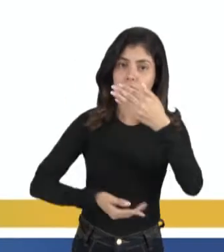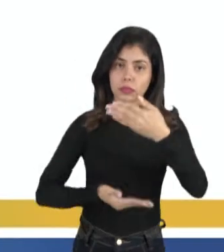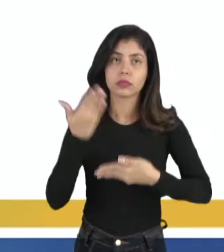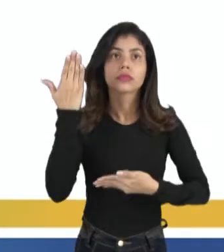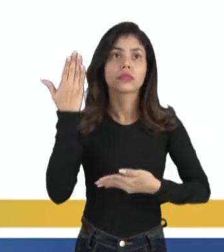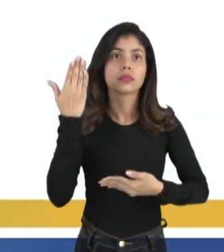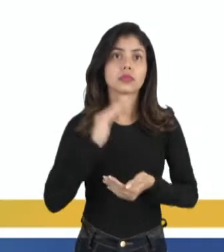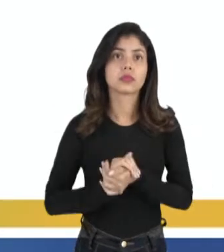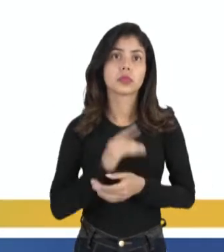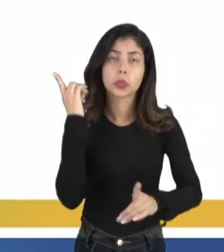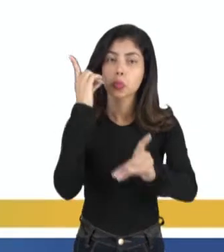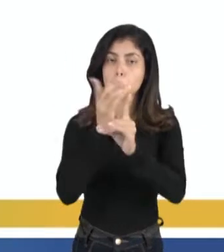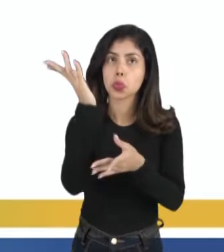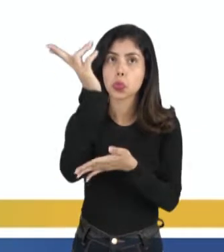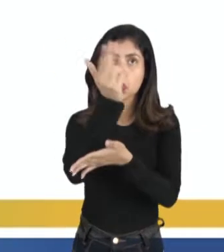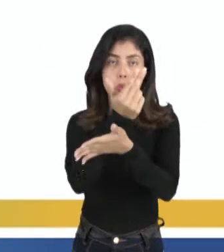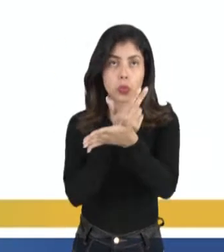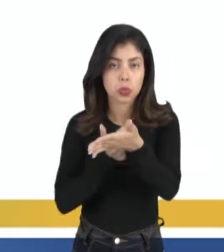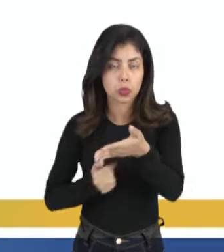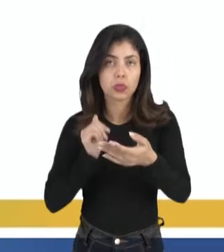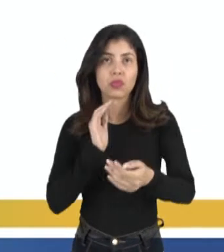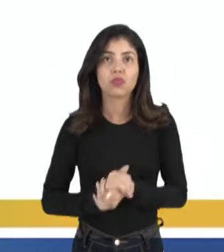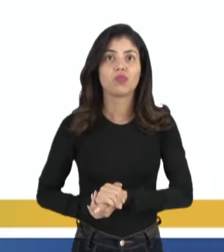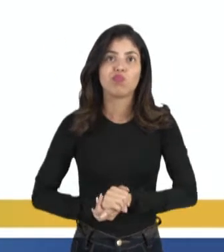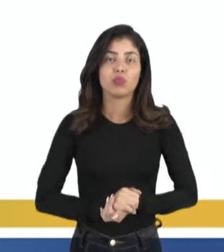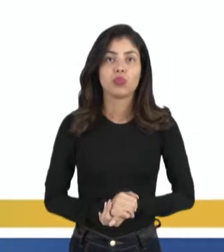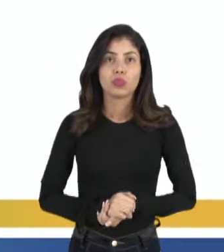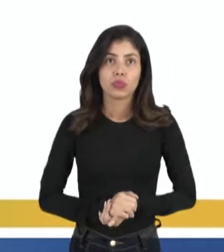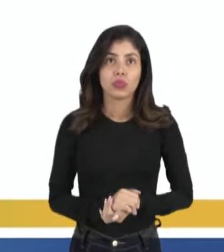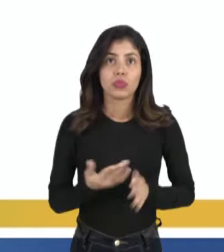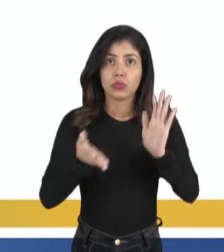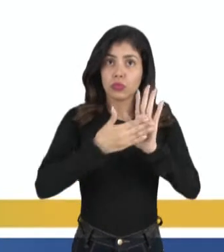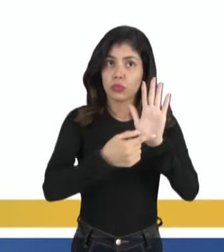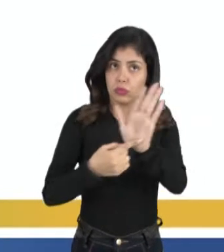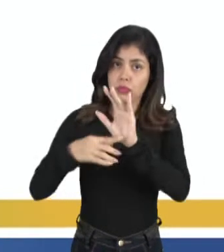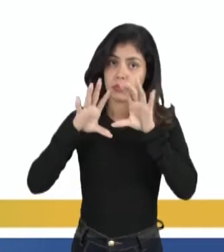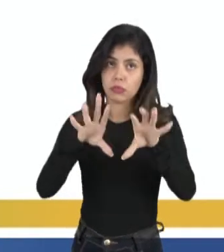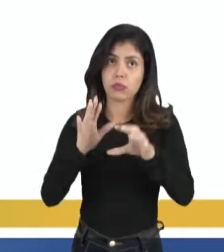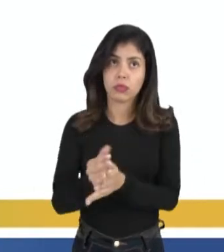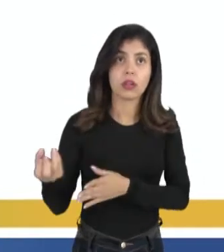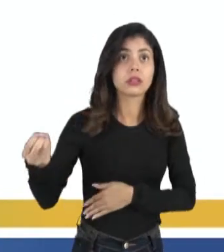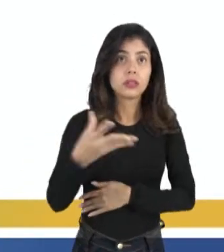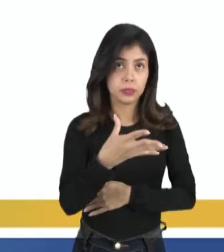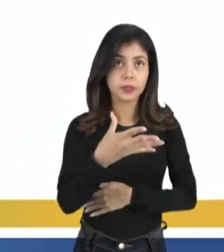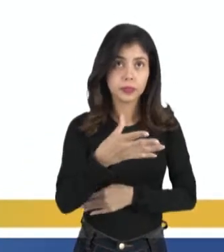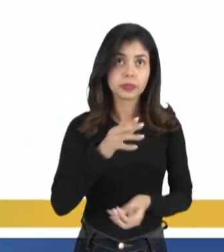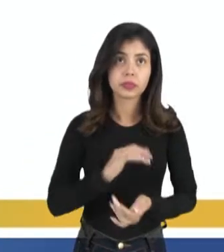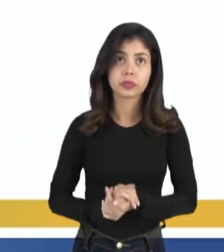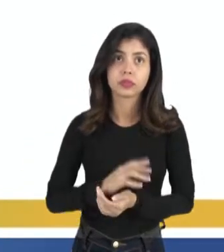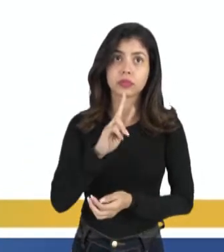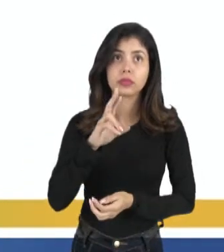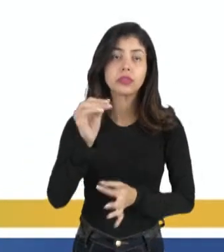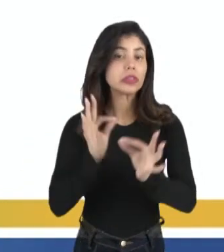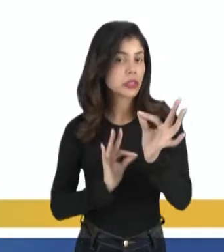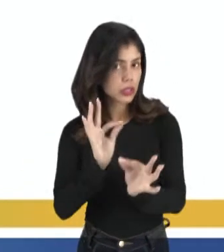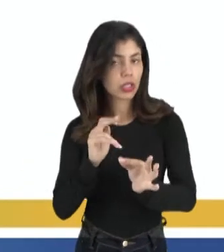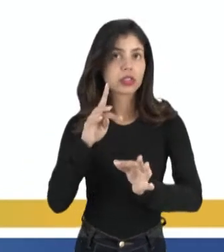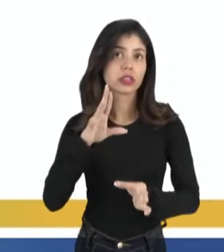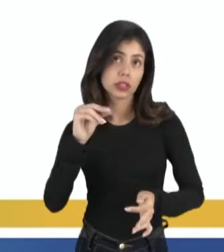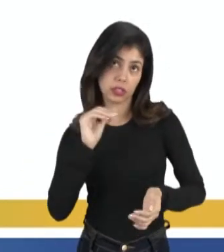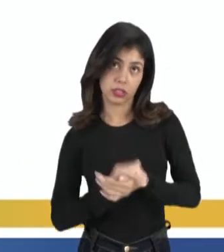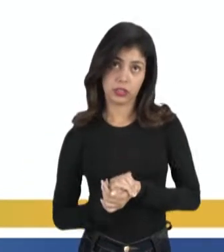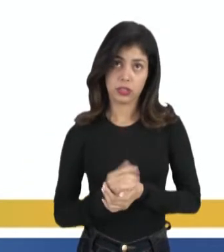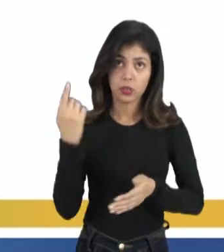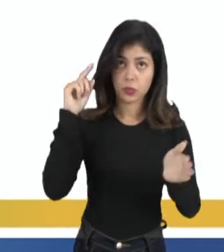até então encontrado nazar e propondo assim novas formas de atuação estética